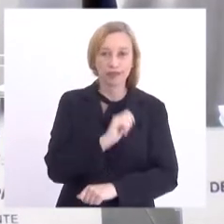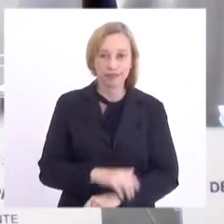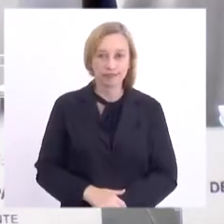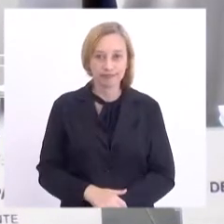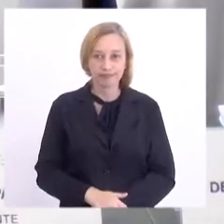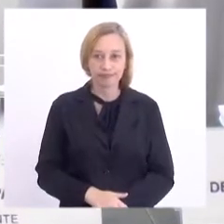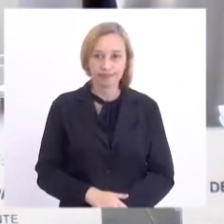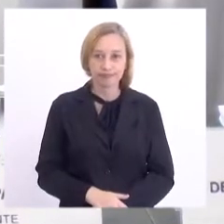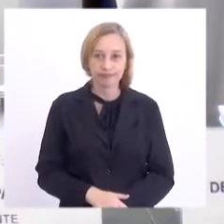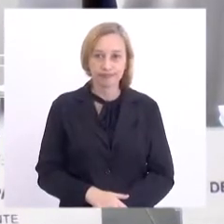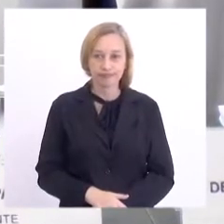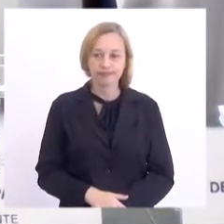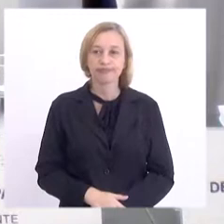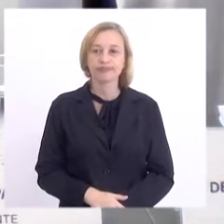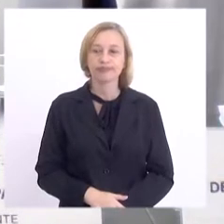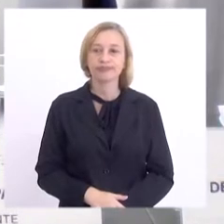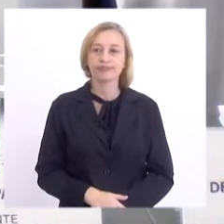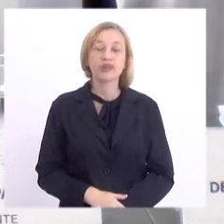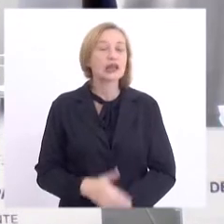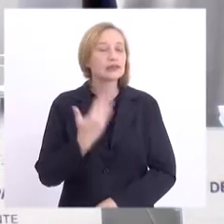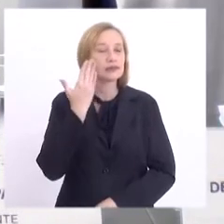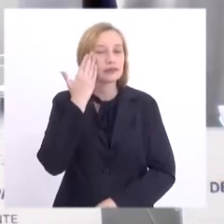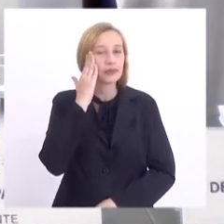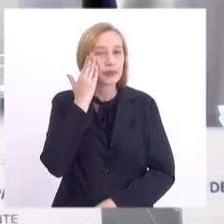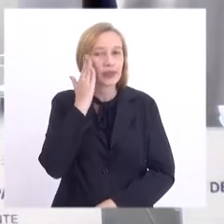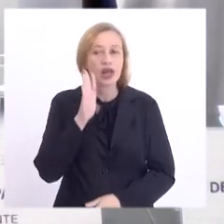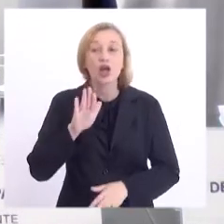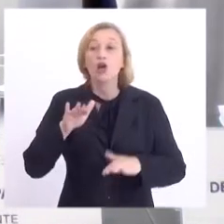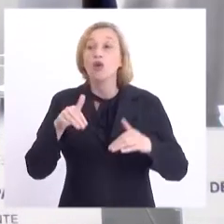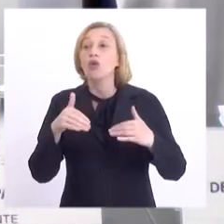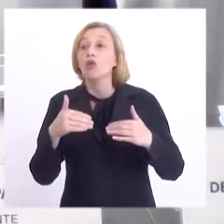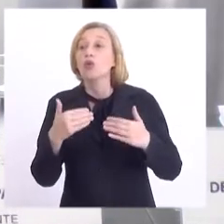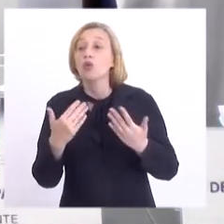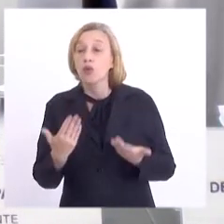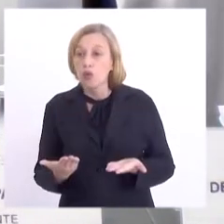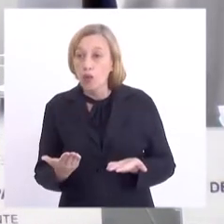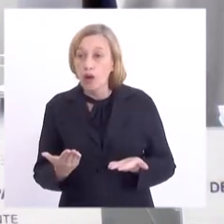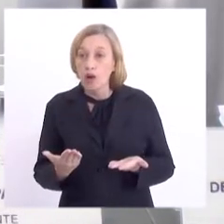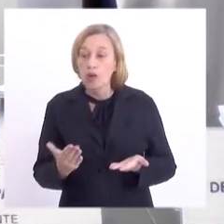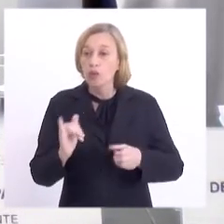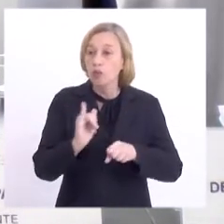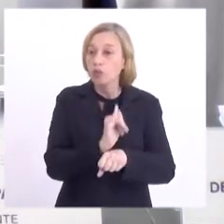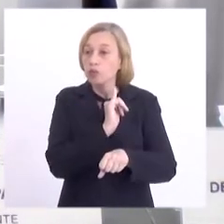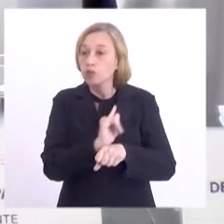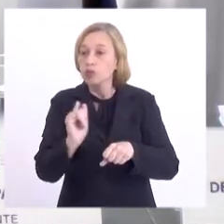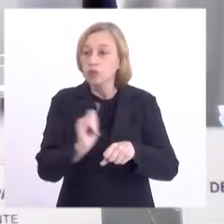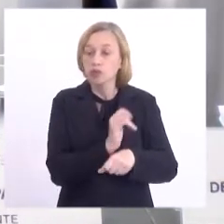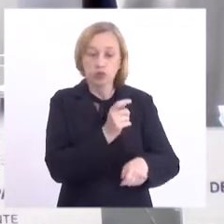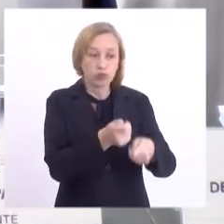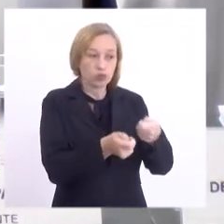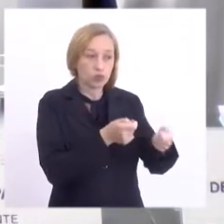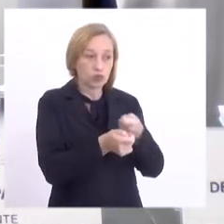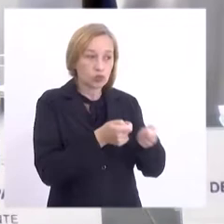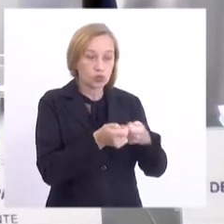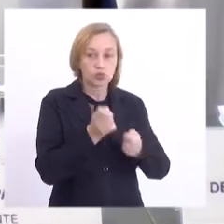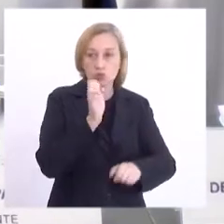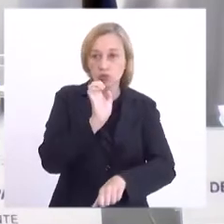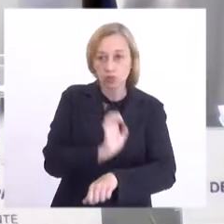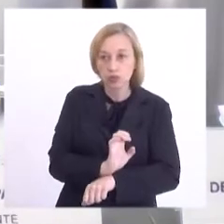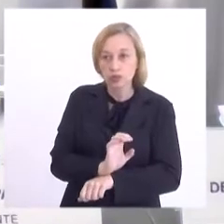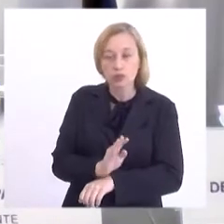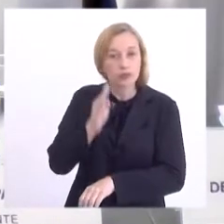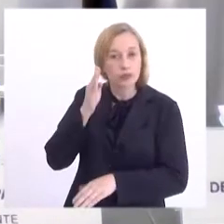a entender Quais são os mecanismos de controle do Estado